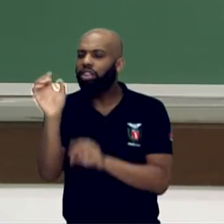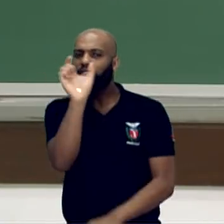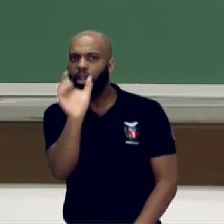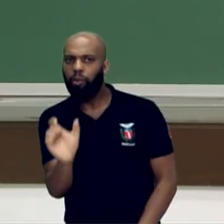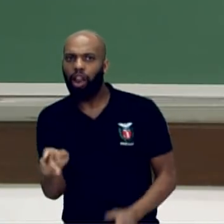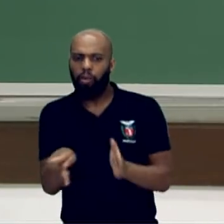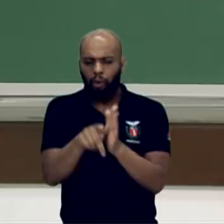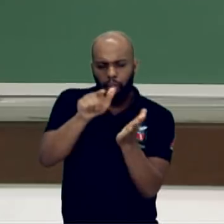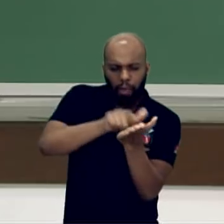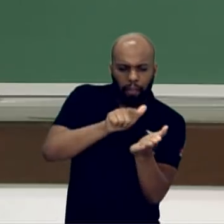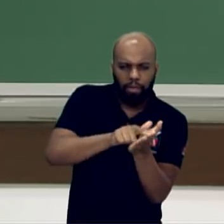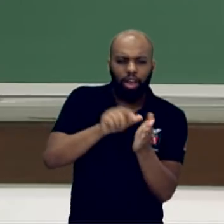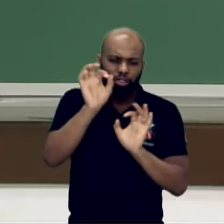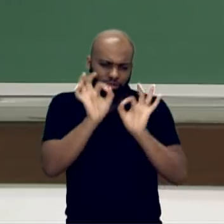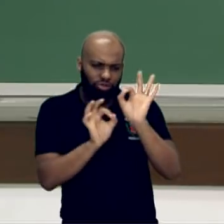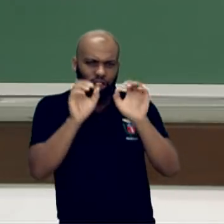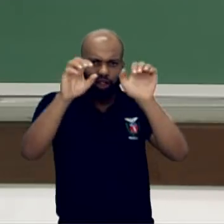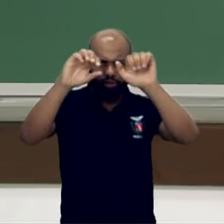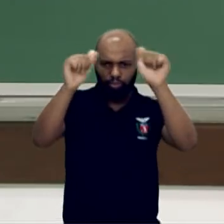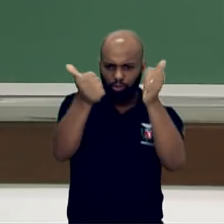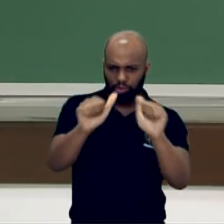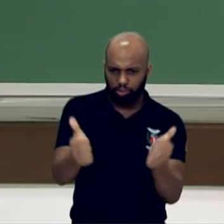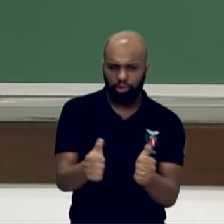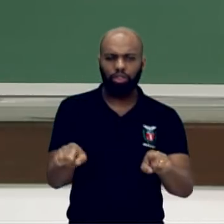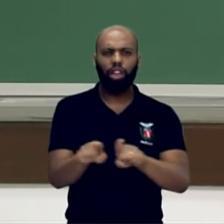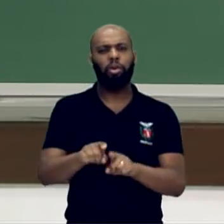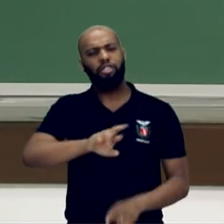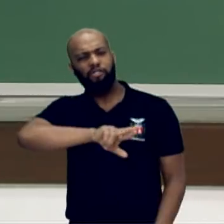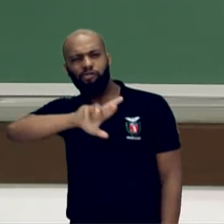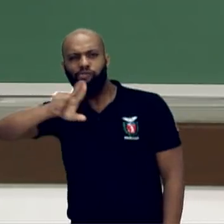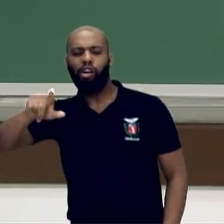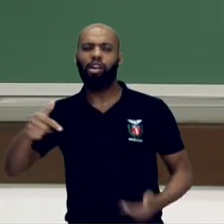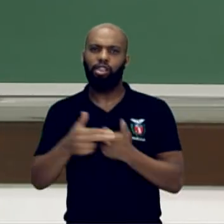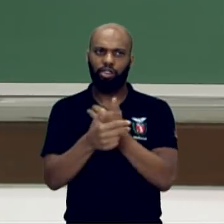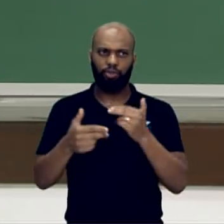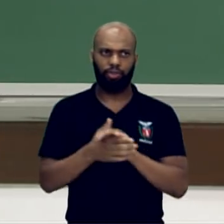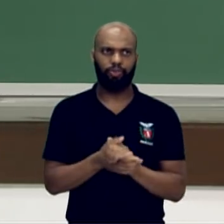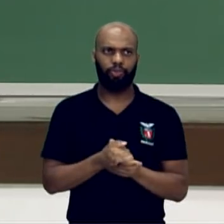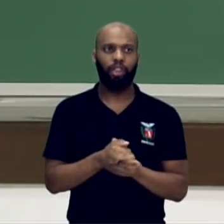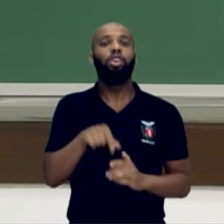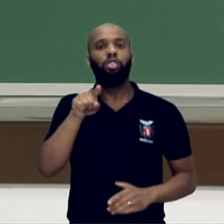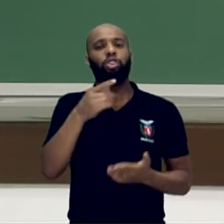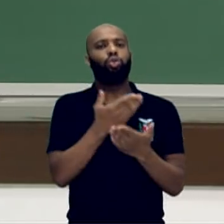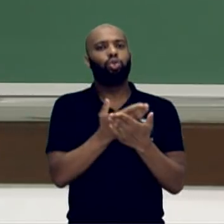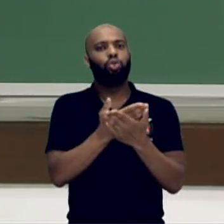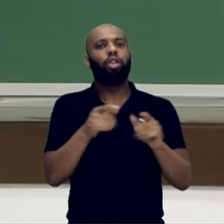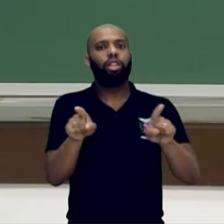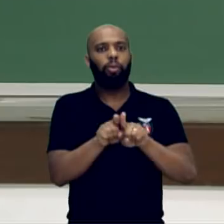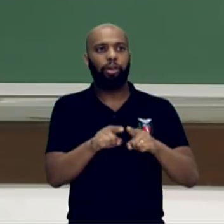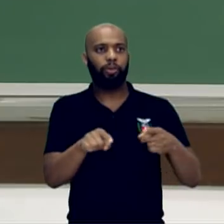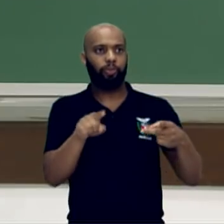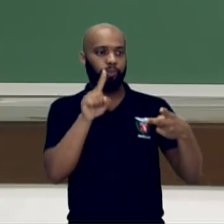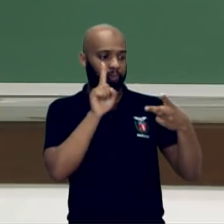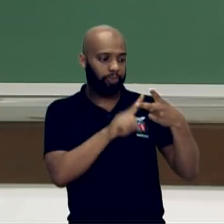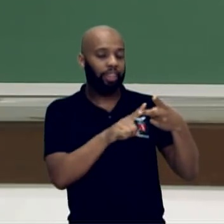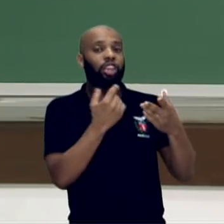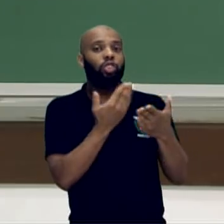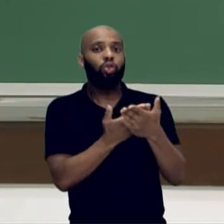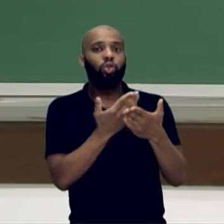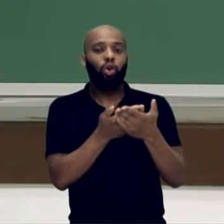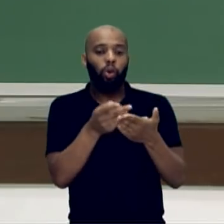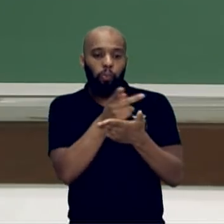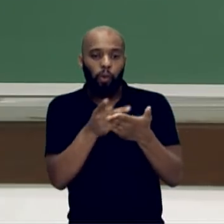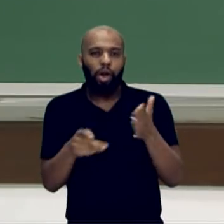no papel, formas e uma série de outros recursos. Vocês viram também que eu falei no final sobre os